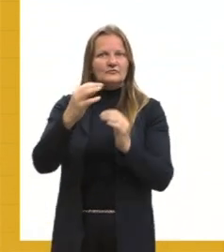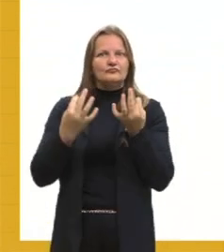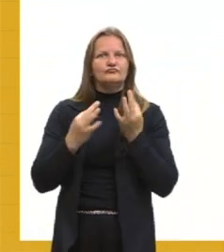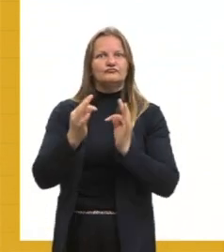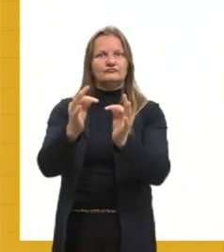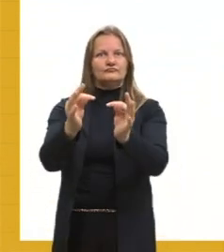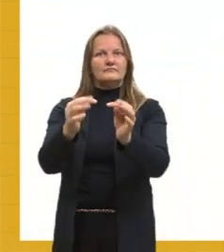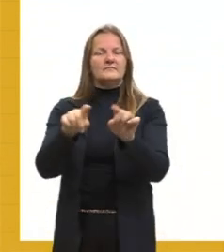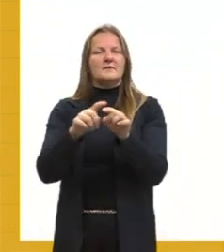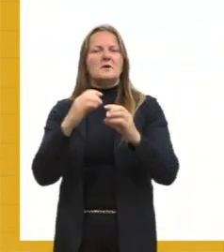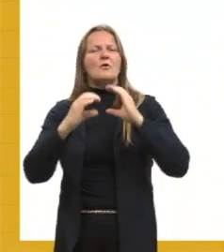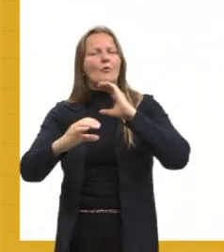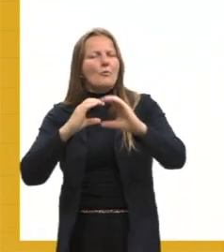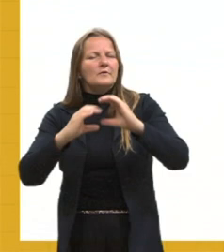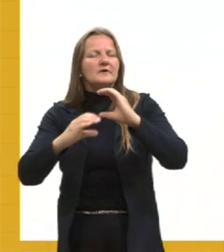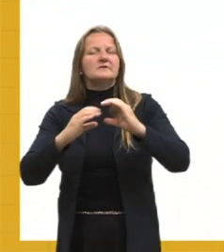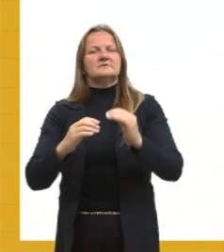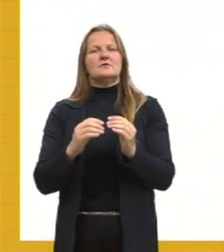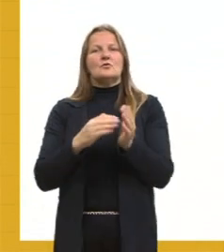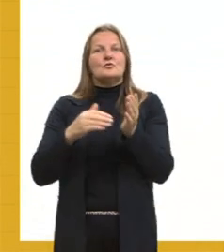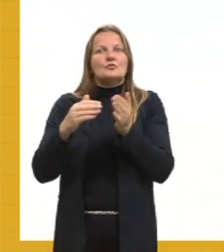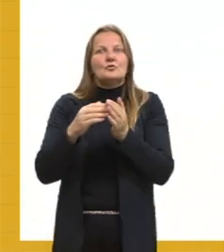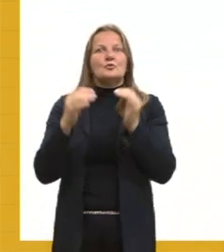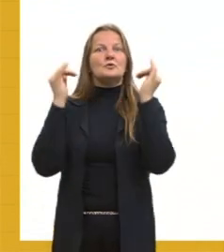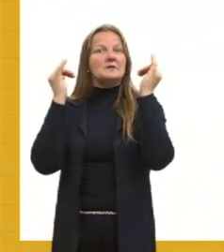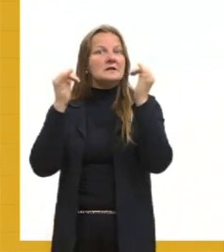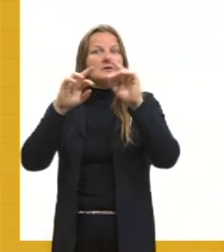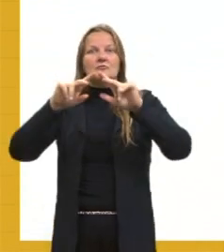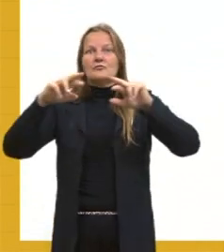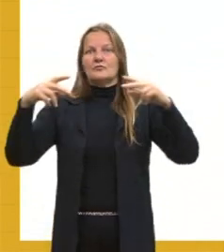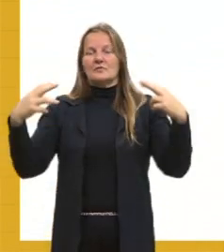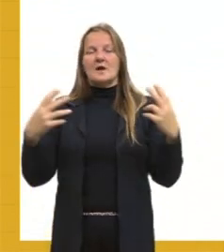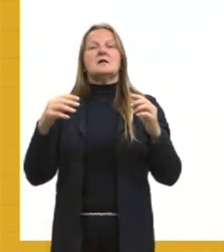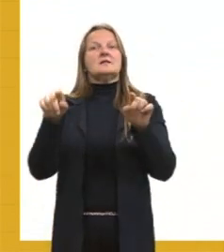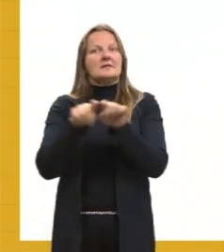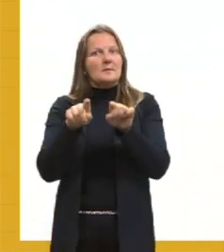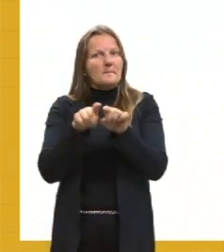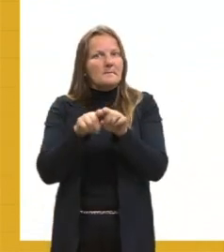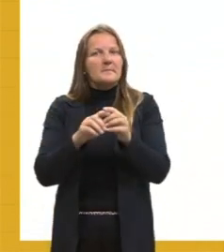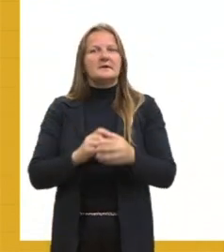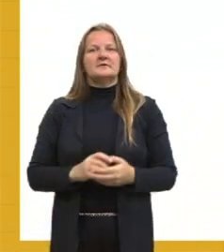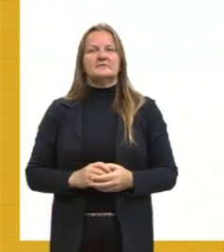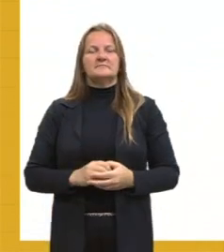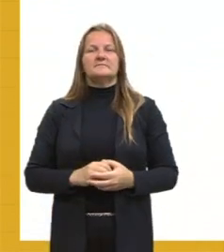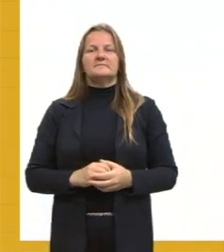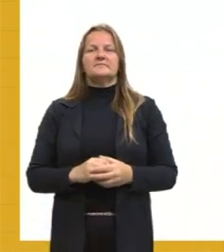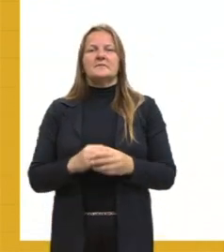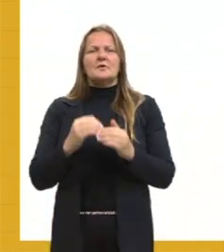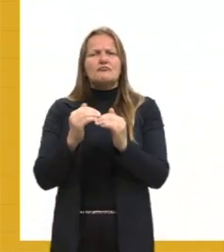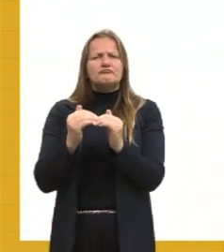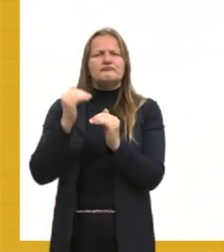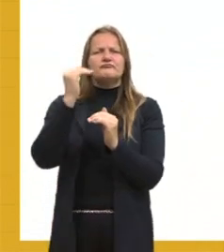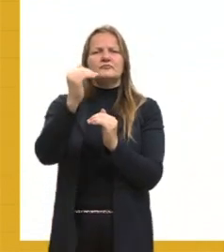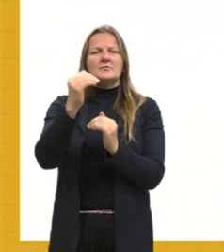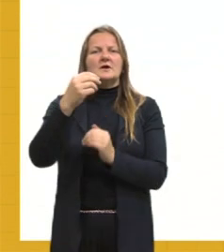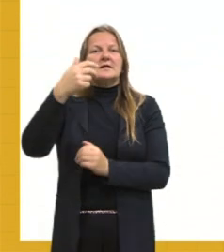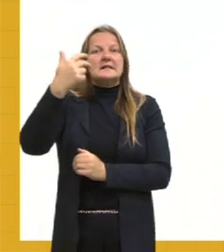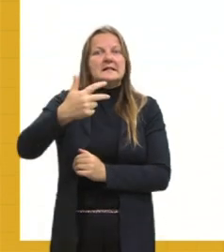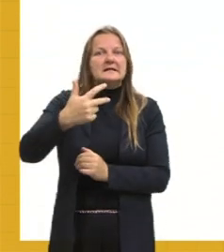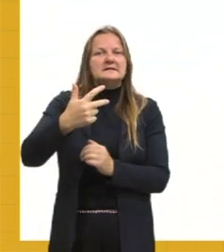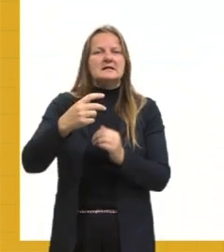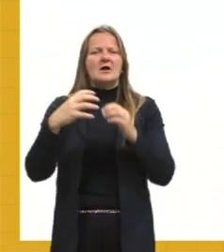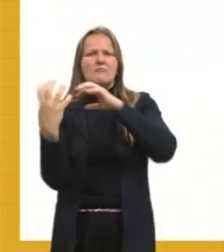nos setores de comunicação e dos transportes esse processo intensificou-se com advento da terceira revolução